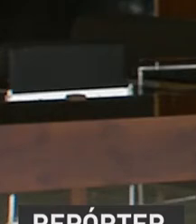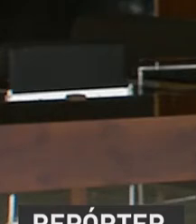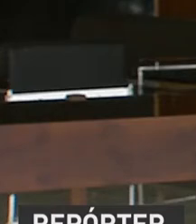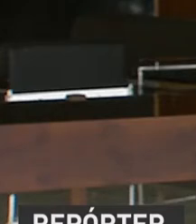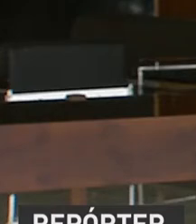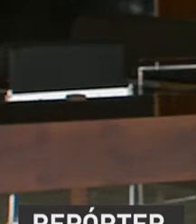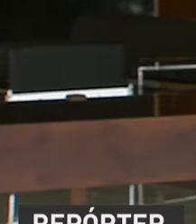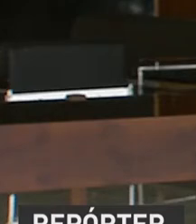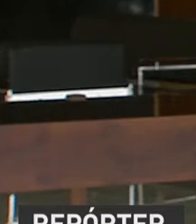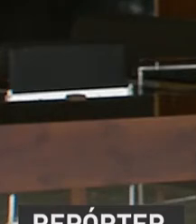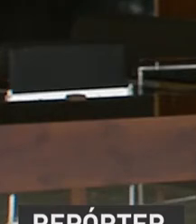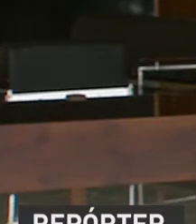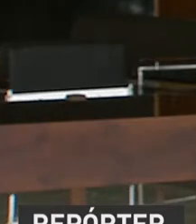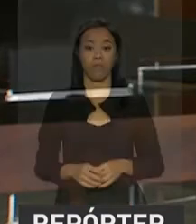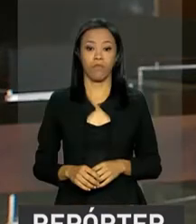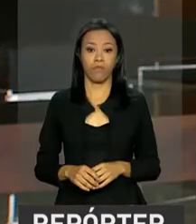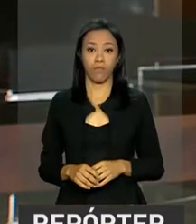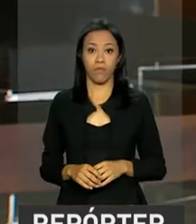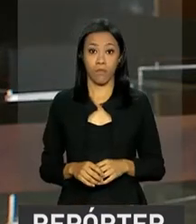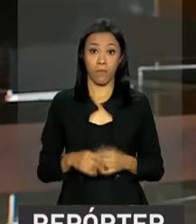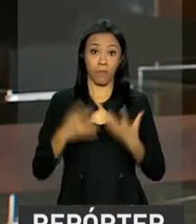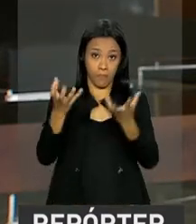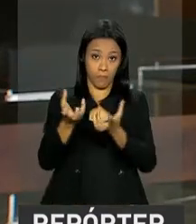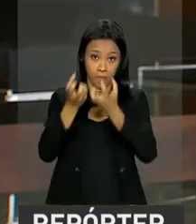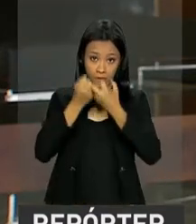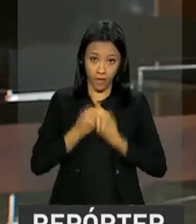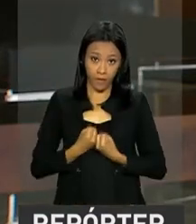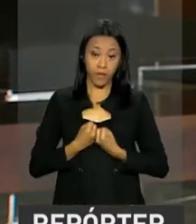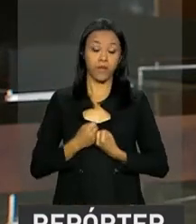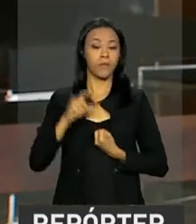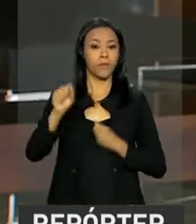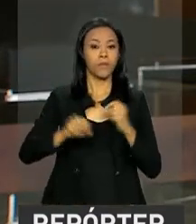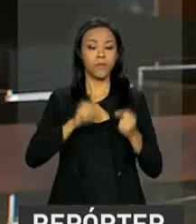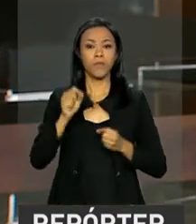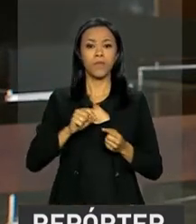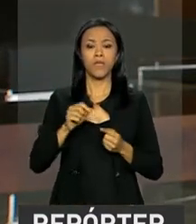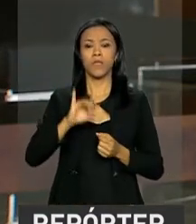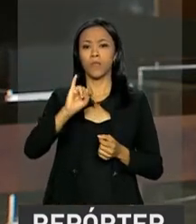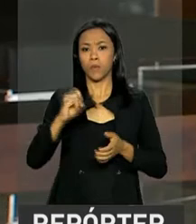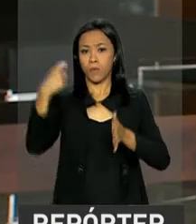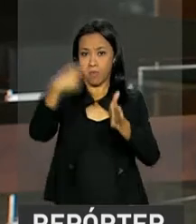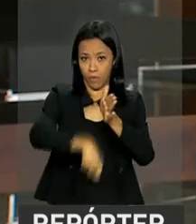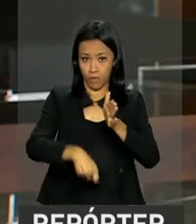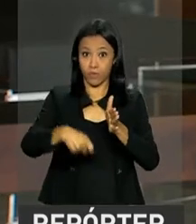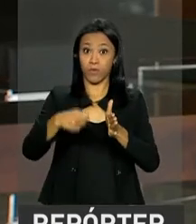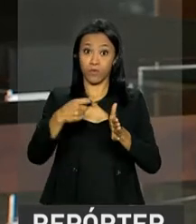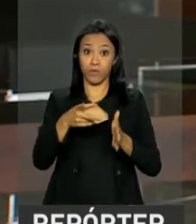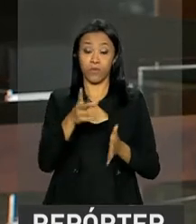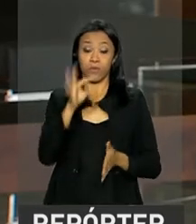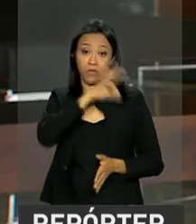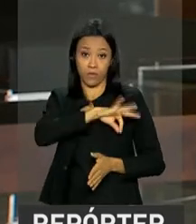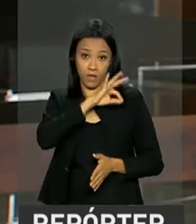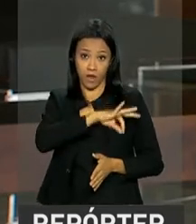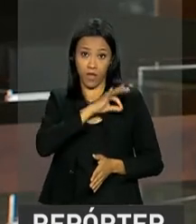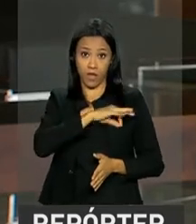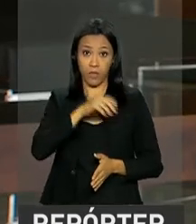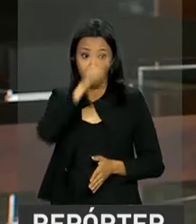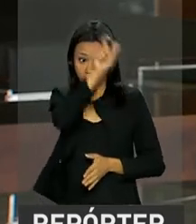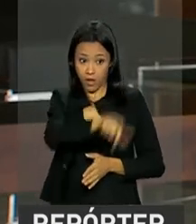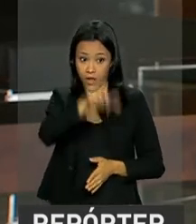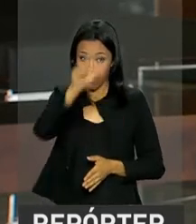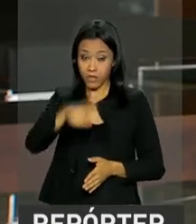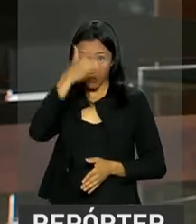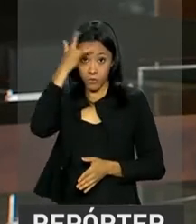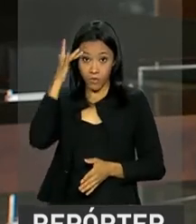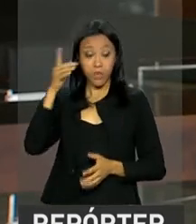sexta-feira, que define aí que para o recebimento das restituições do Imposto de Renda à Pessoa Física, a prioridade será depois